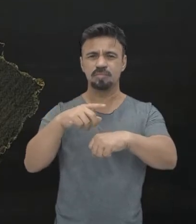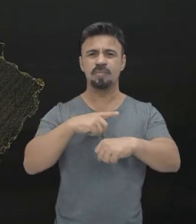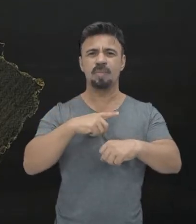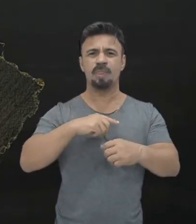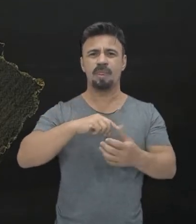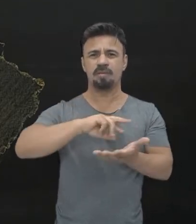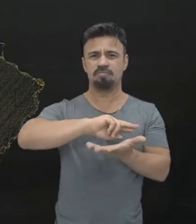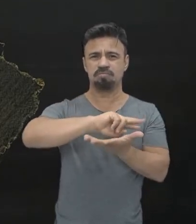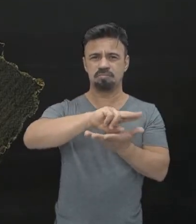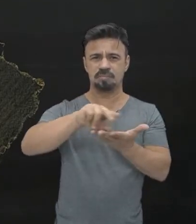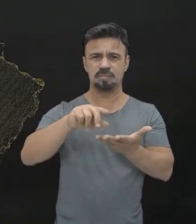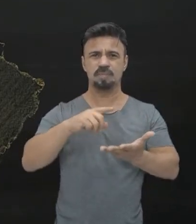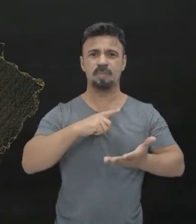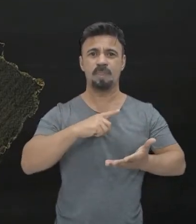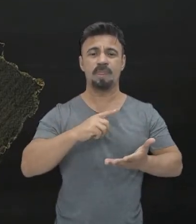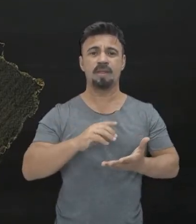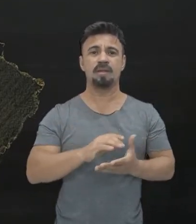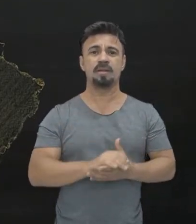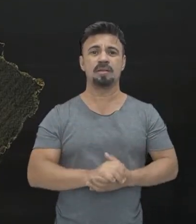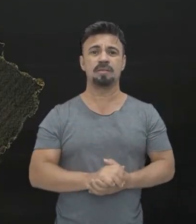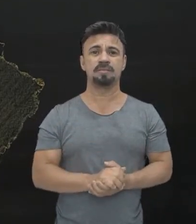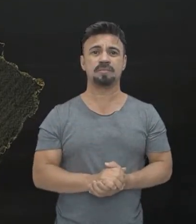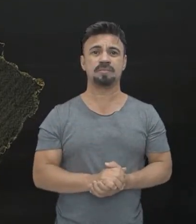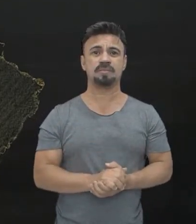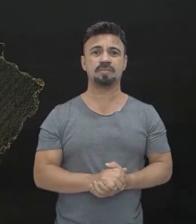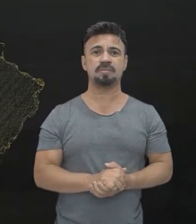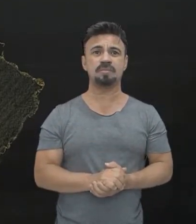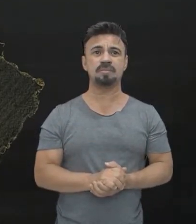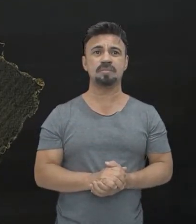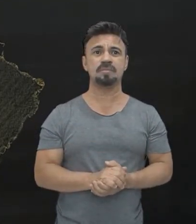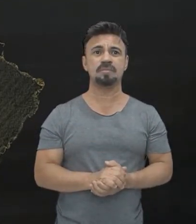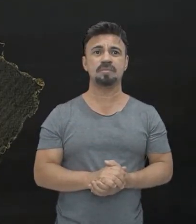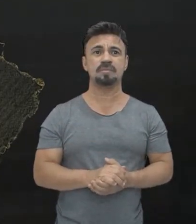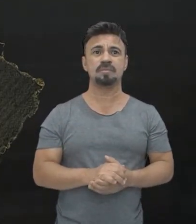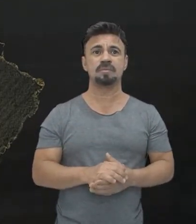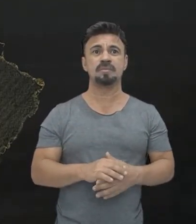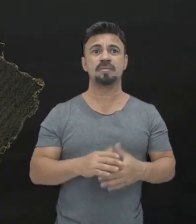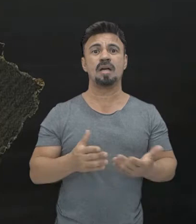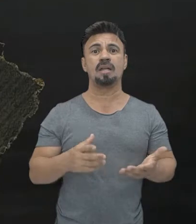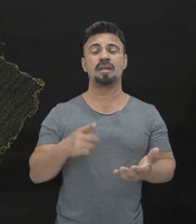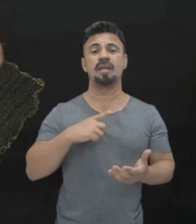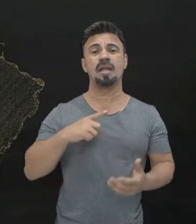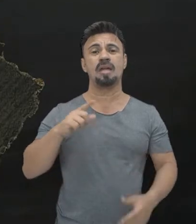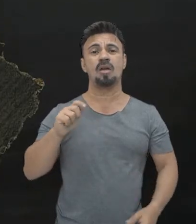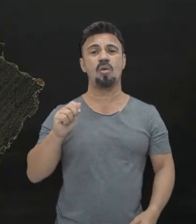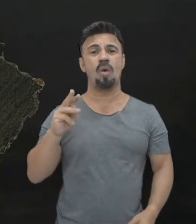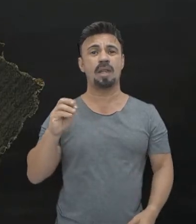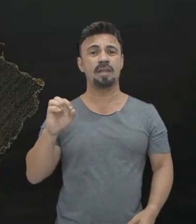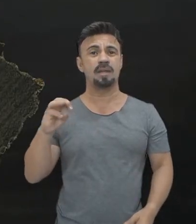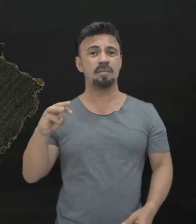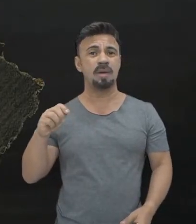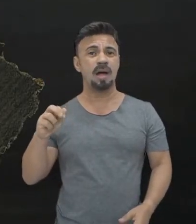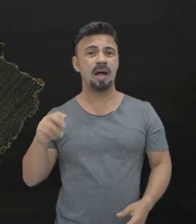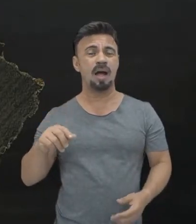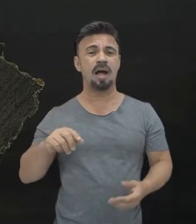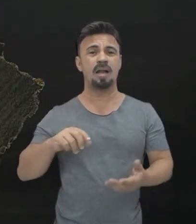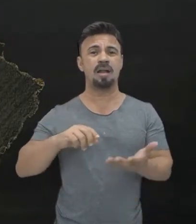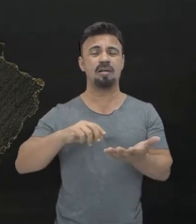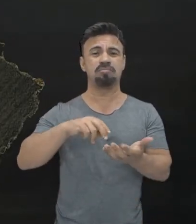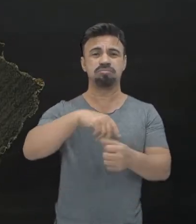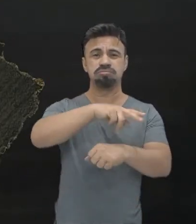insular. Agora na parte istmica, na parte continental, nós temos Guatemala, Belize, El